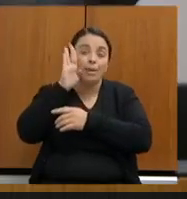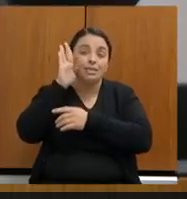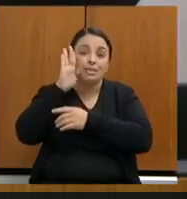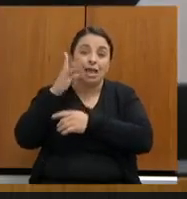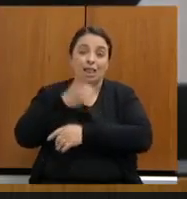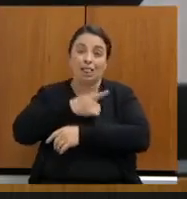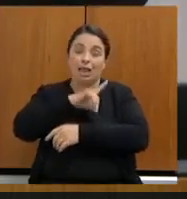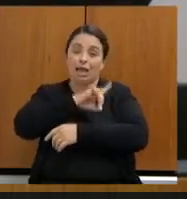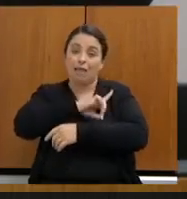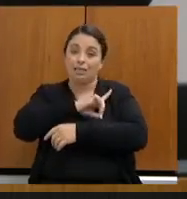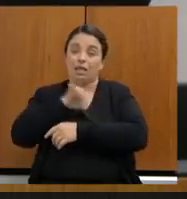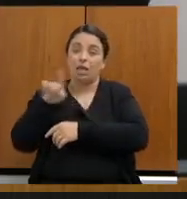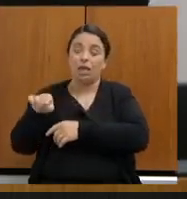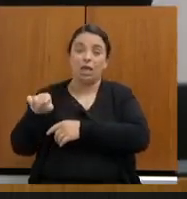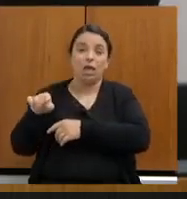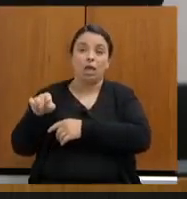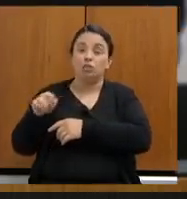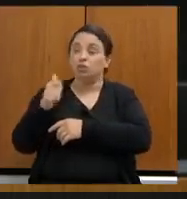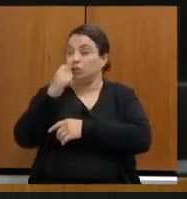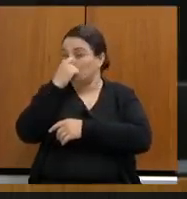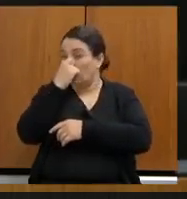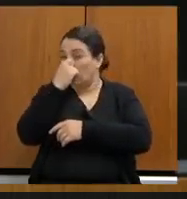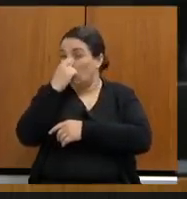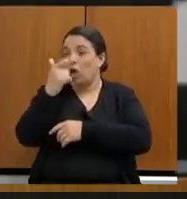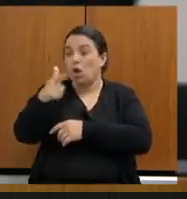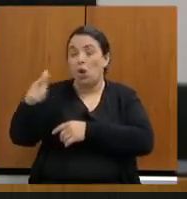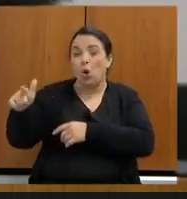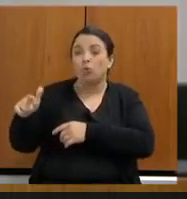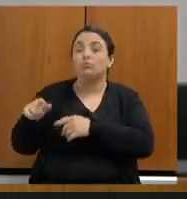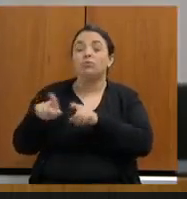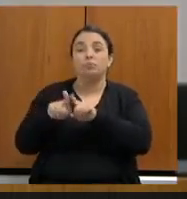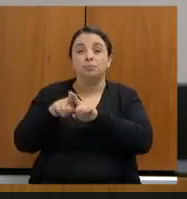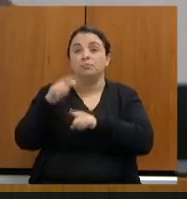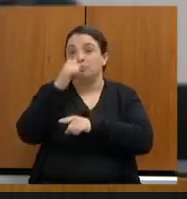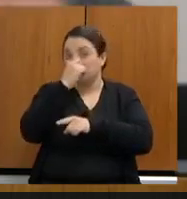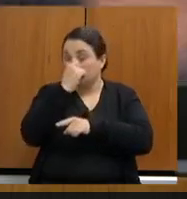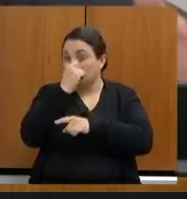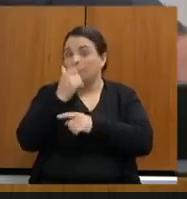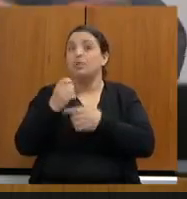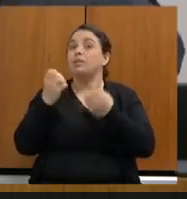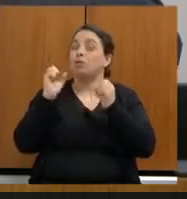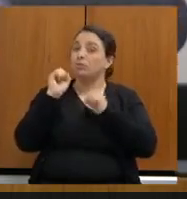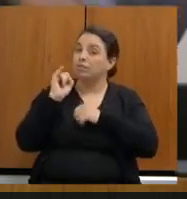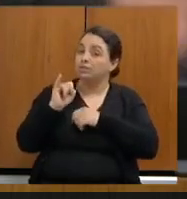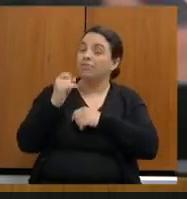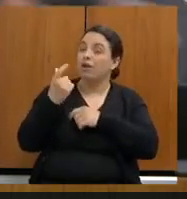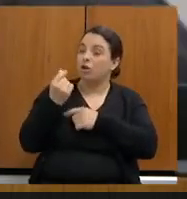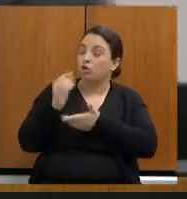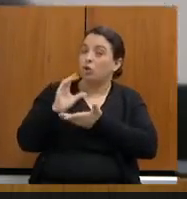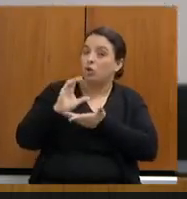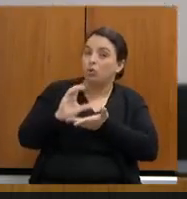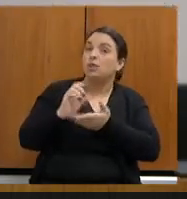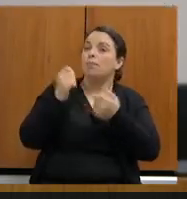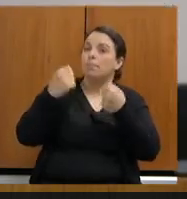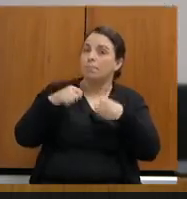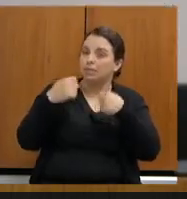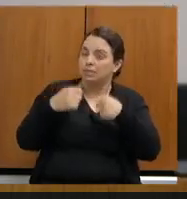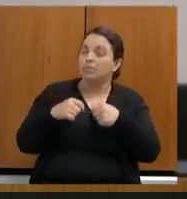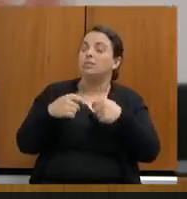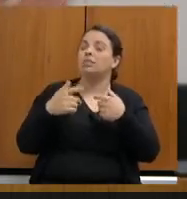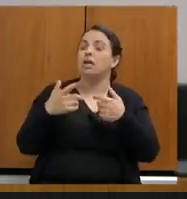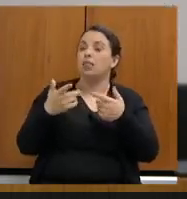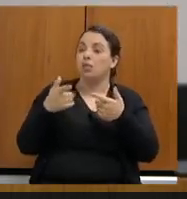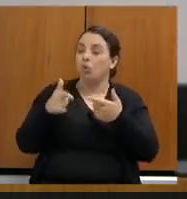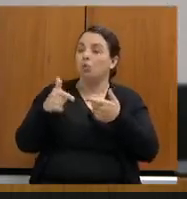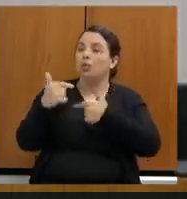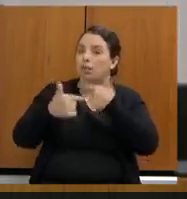também continuarão ou seja se a gente vai utilizar o recurso de um lado é preciso que haja eficiência e eficácia